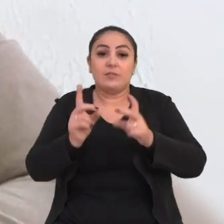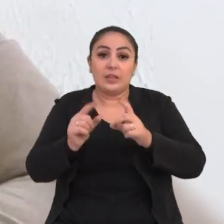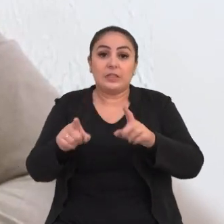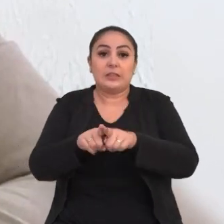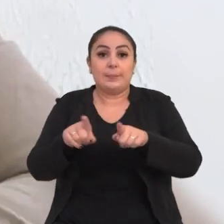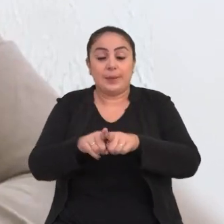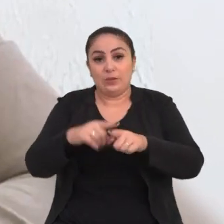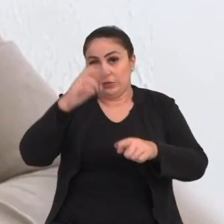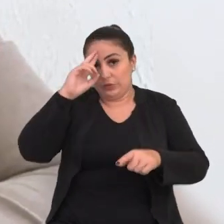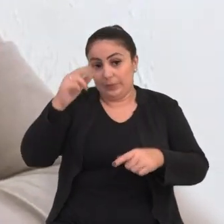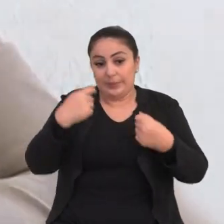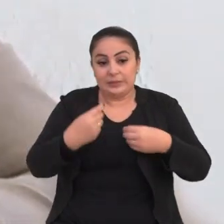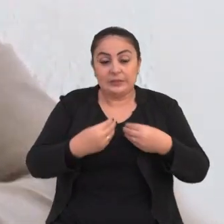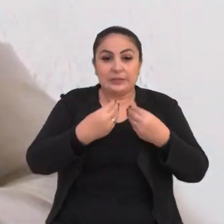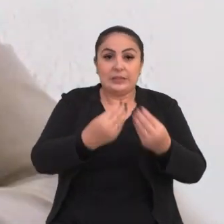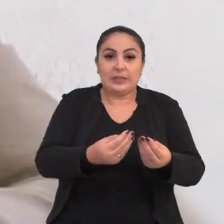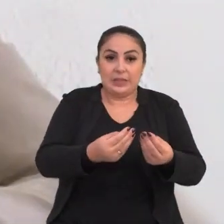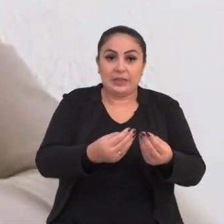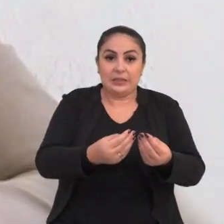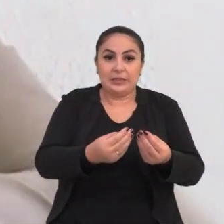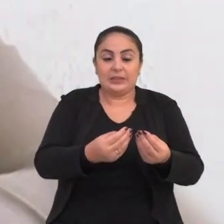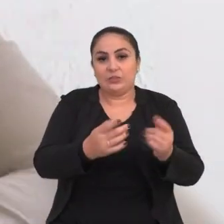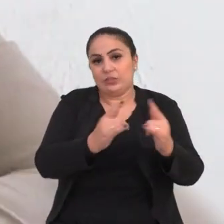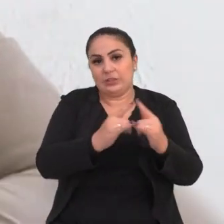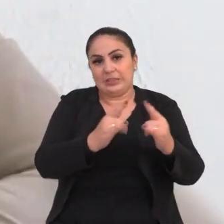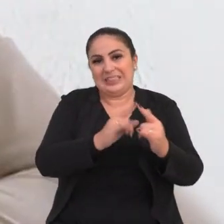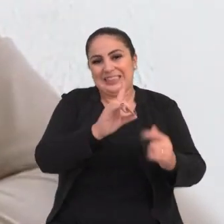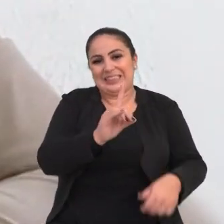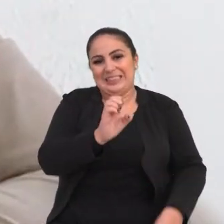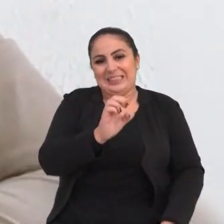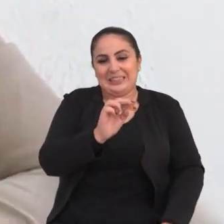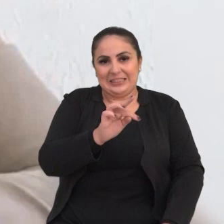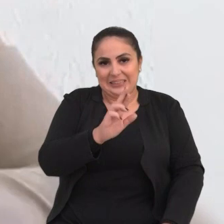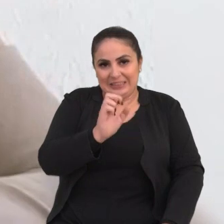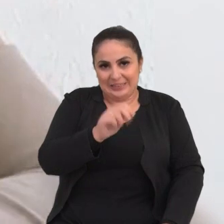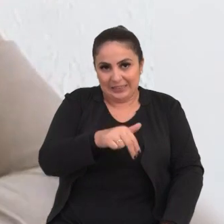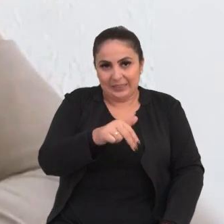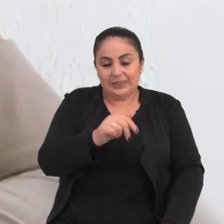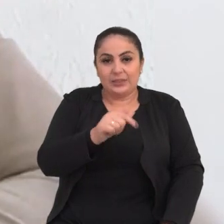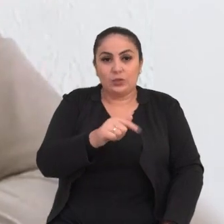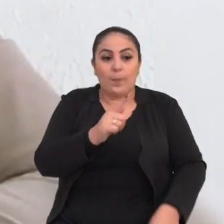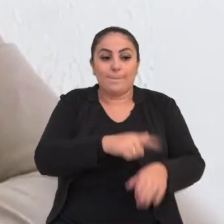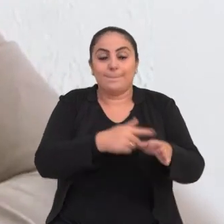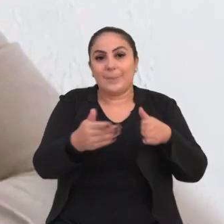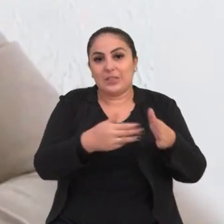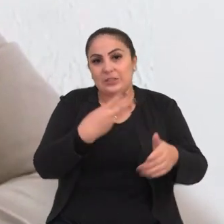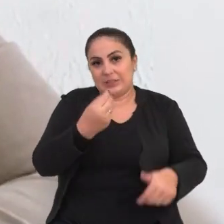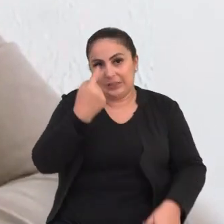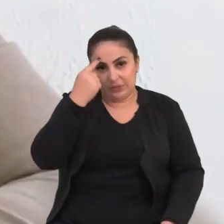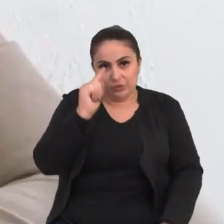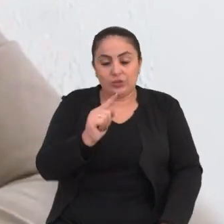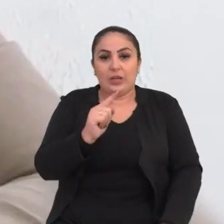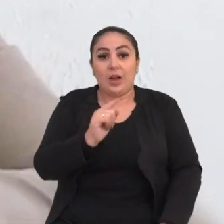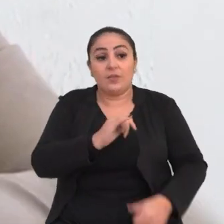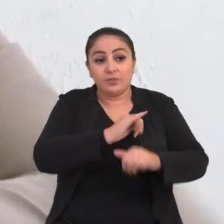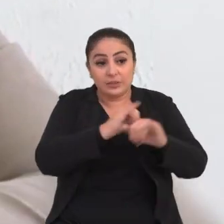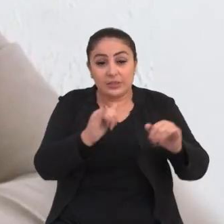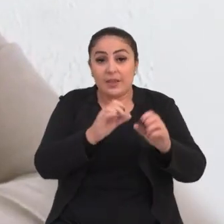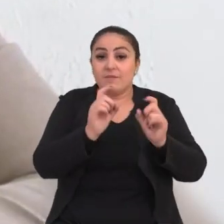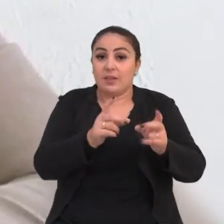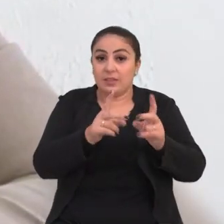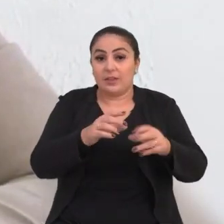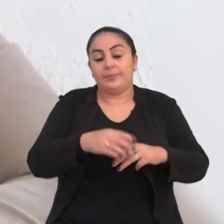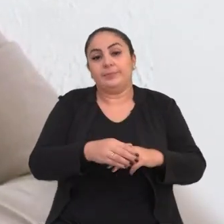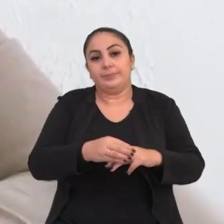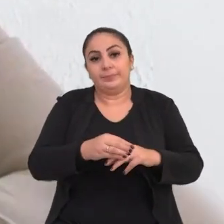o proprietário antigo tinha que encaminhar ao órgão de trânsito, né, ao Detran, aos Detrans, né, num prazo de 30 dias, a comunicação